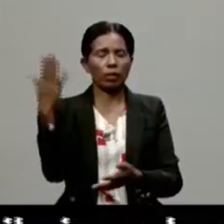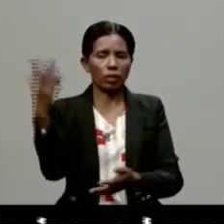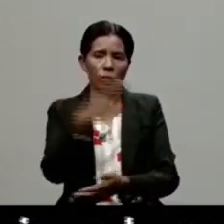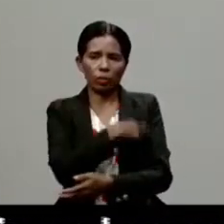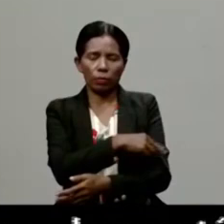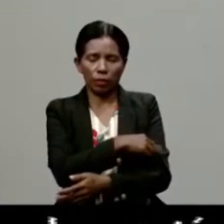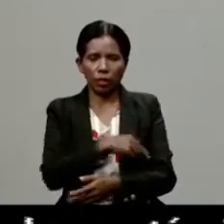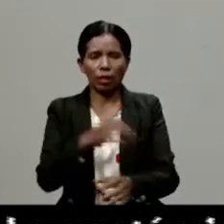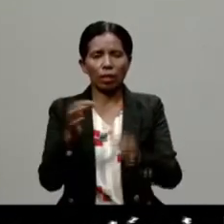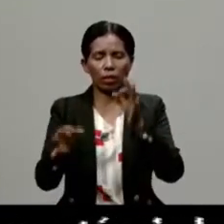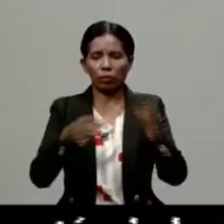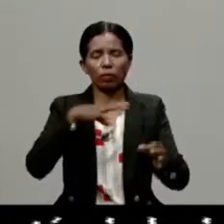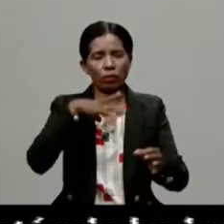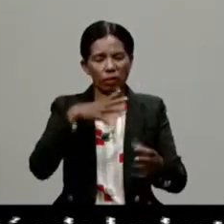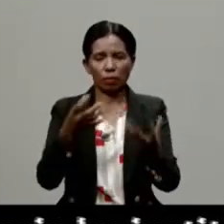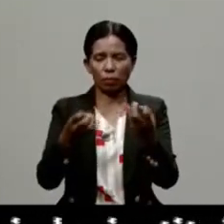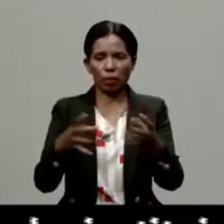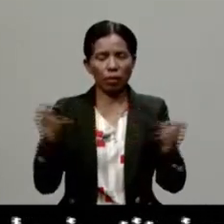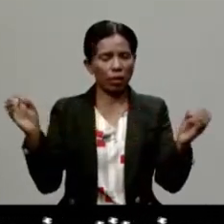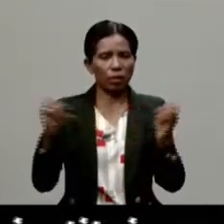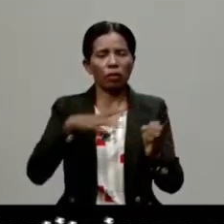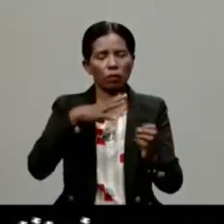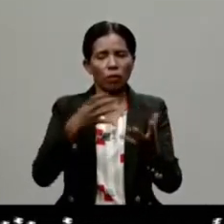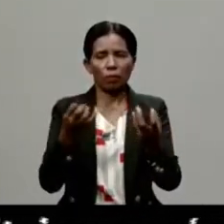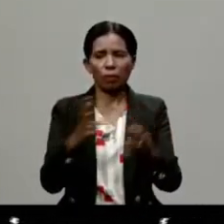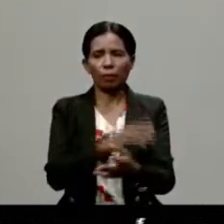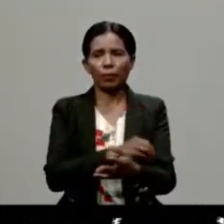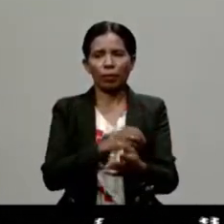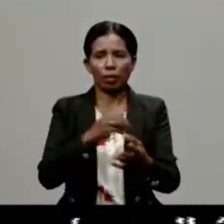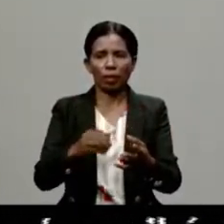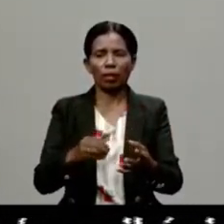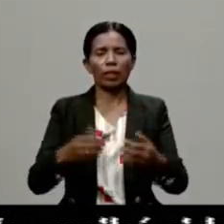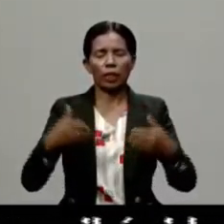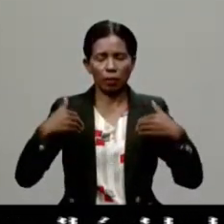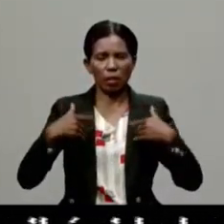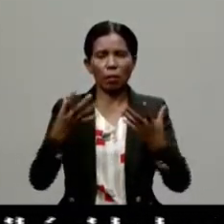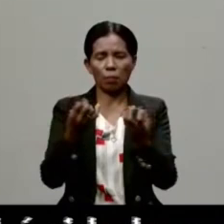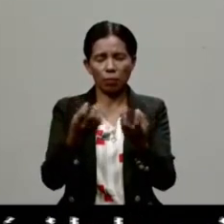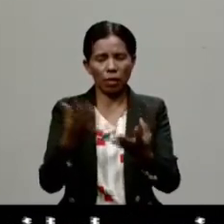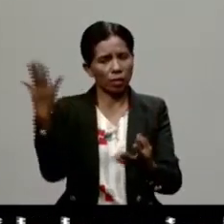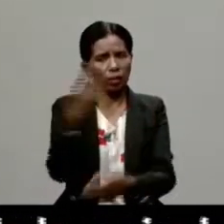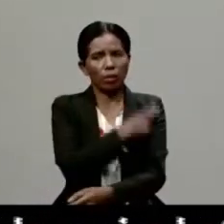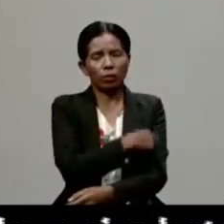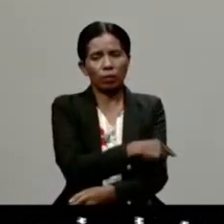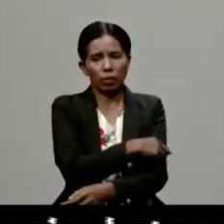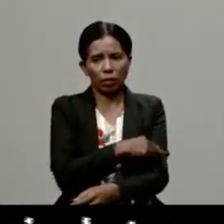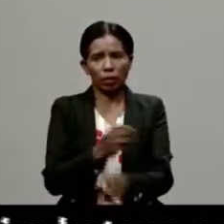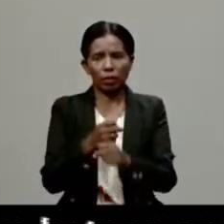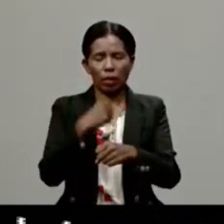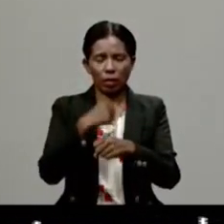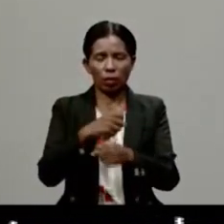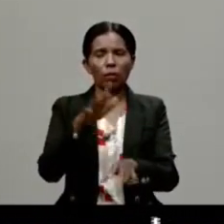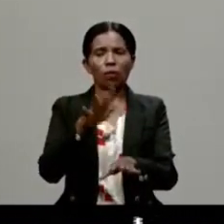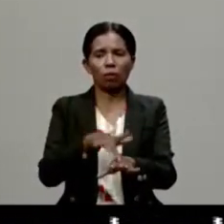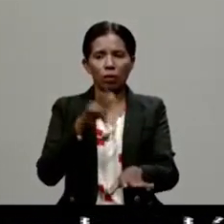Carik também for erser nebem akbarak, labarai barak, nomos barata nebem akbarak ia hospital ne maka hodi afeta ba